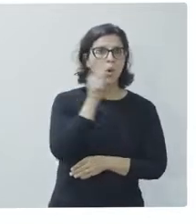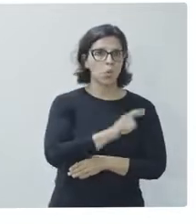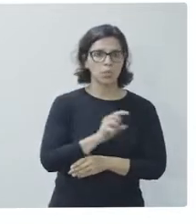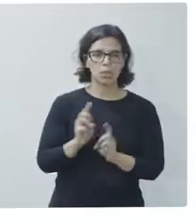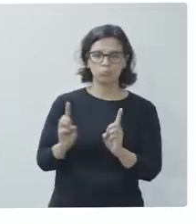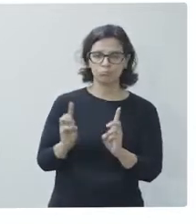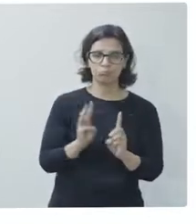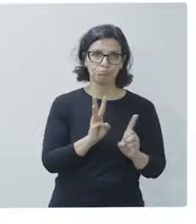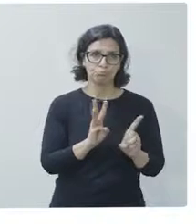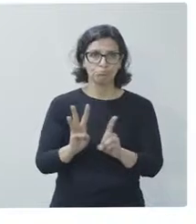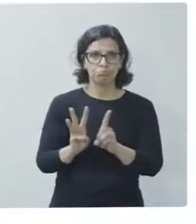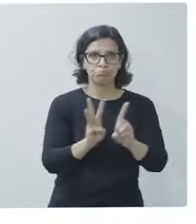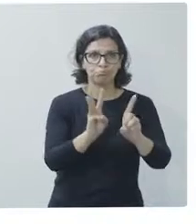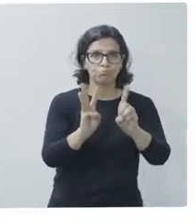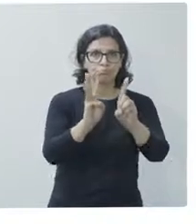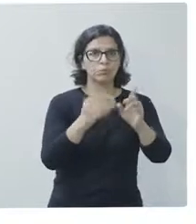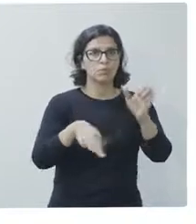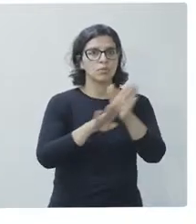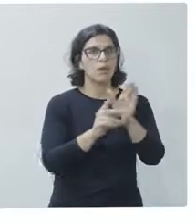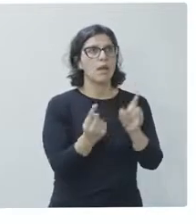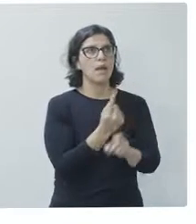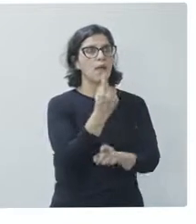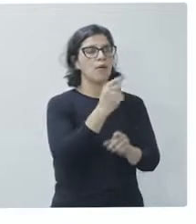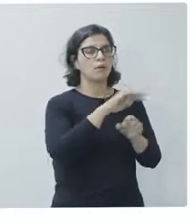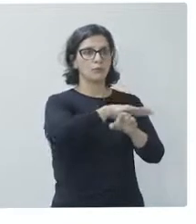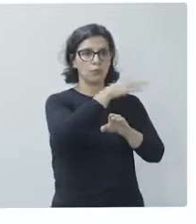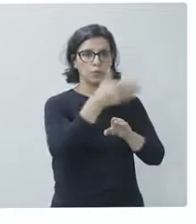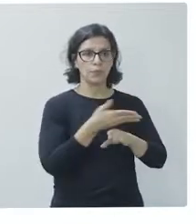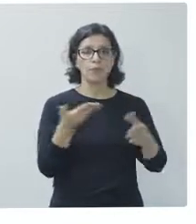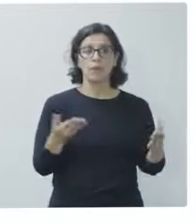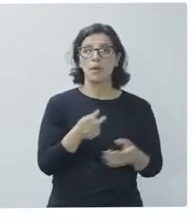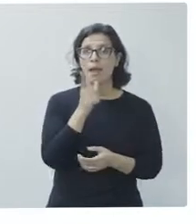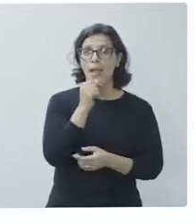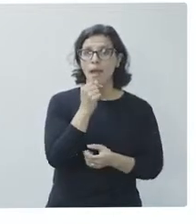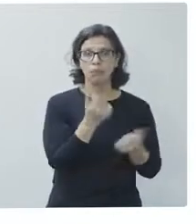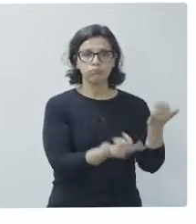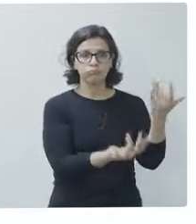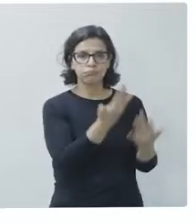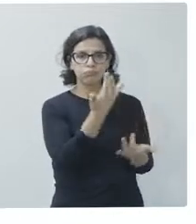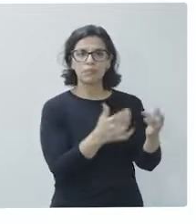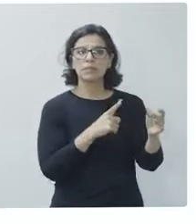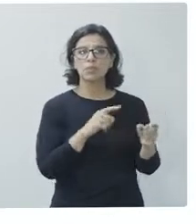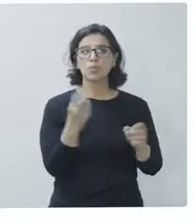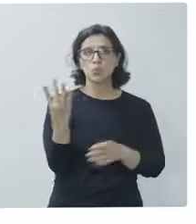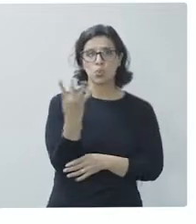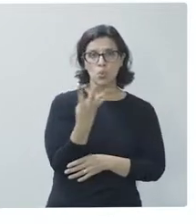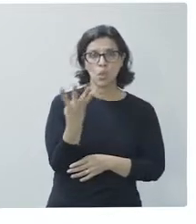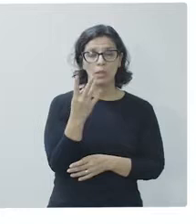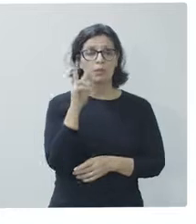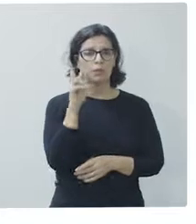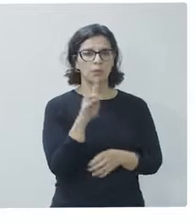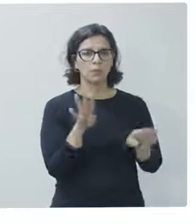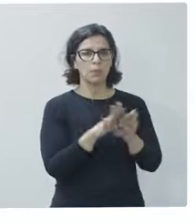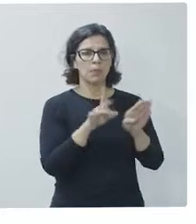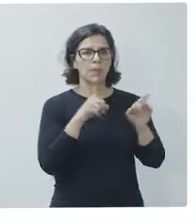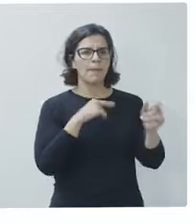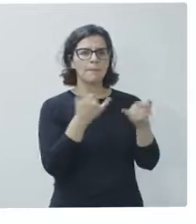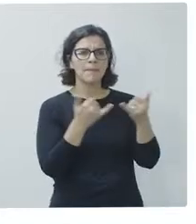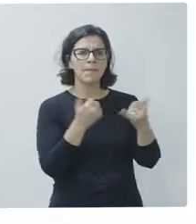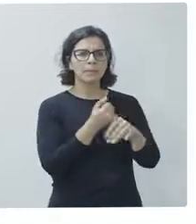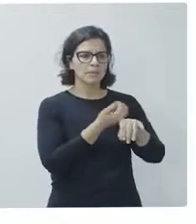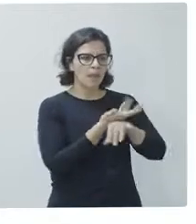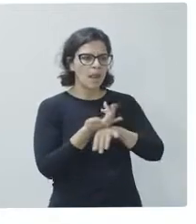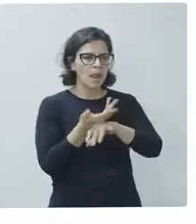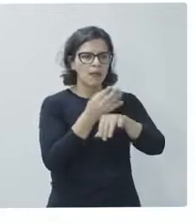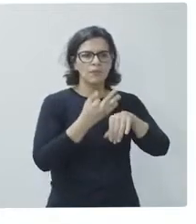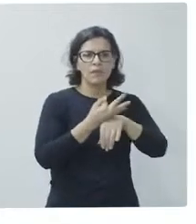em direção ao topo do morro. A fonte refugiu diante dos quatro, emoldurada pelas ervas